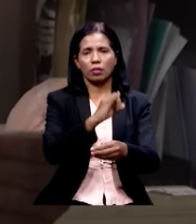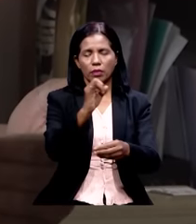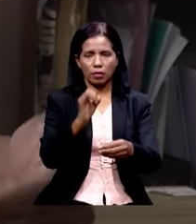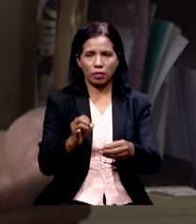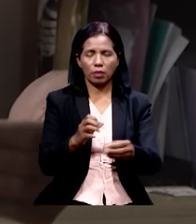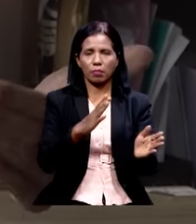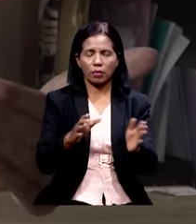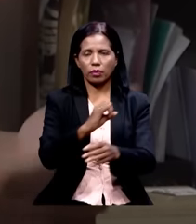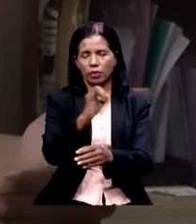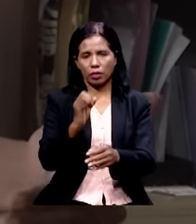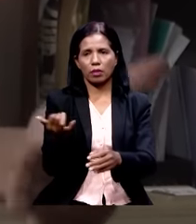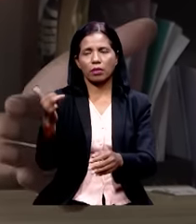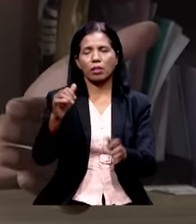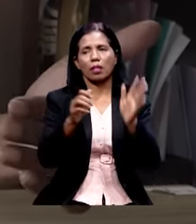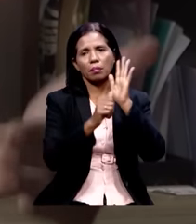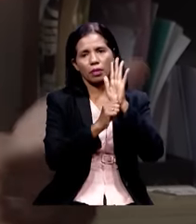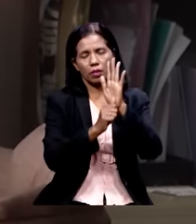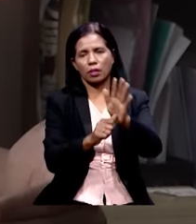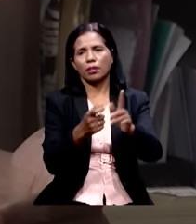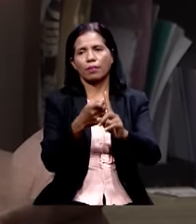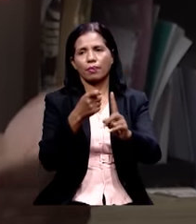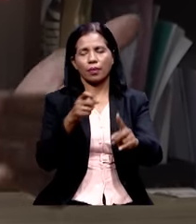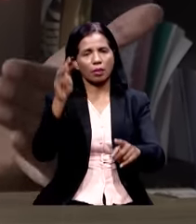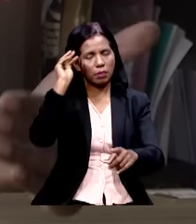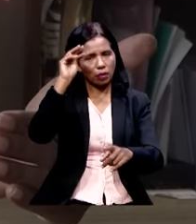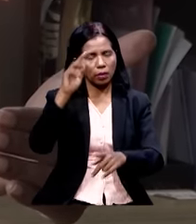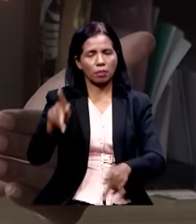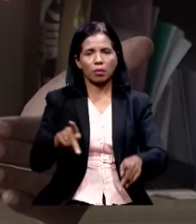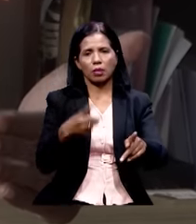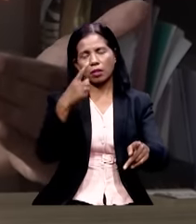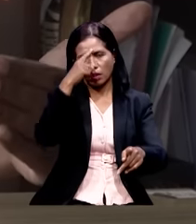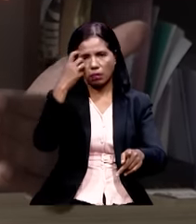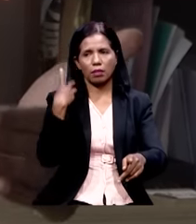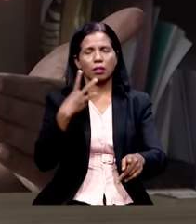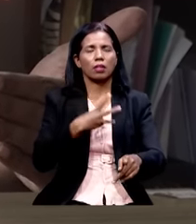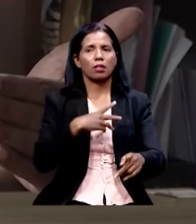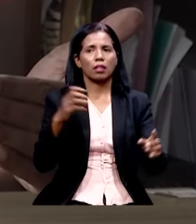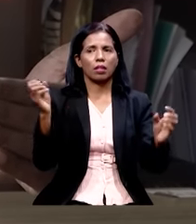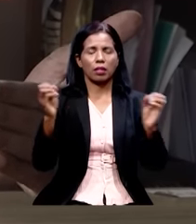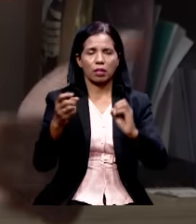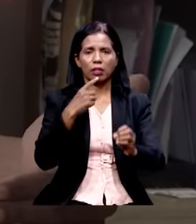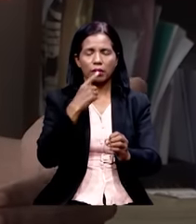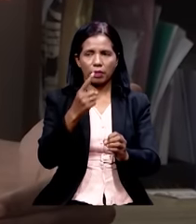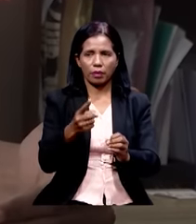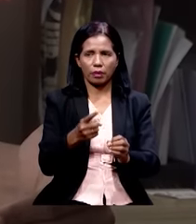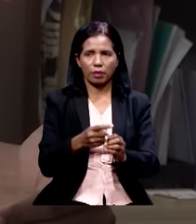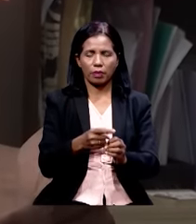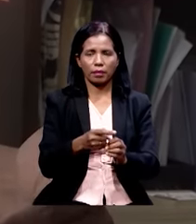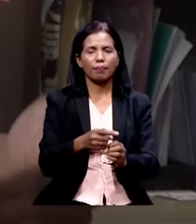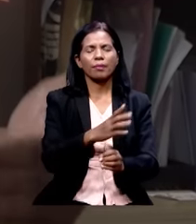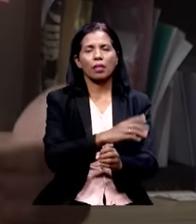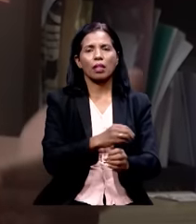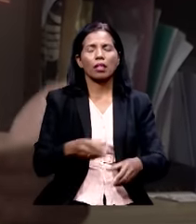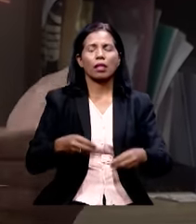processo de investigação será apresenta o Ministério Público, também está lá segura, vai tirar princípio de presunção de inocência,